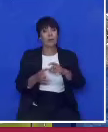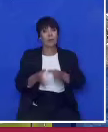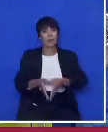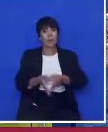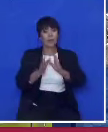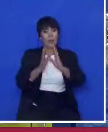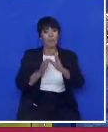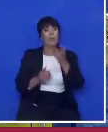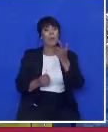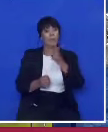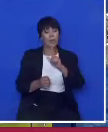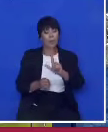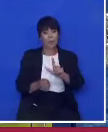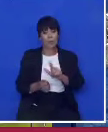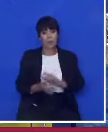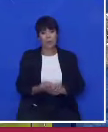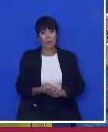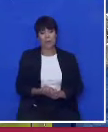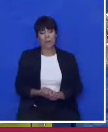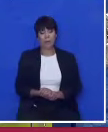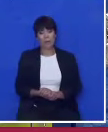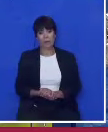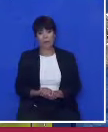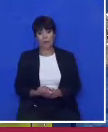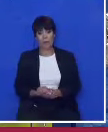colocadas no suporte em cima do mesmo globo.